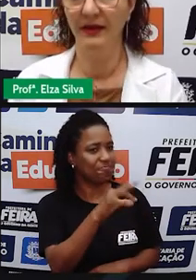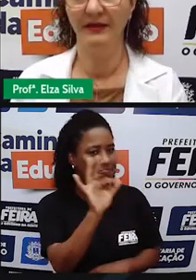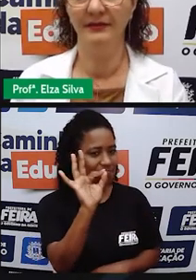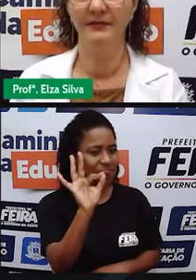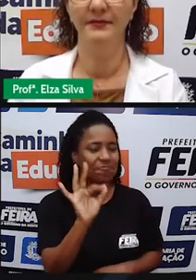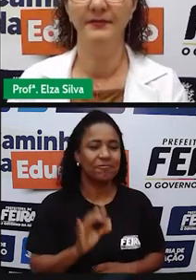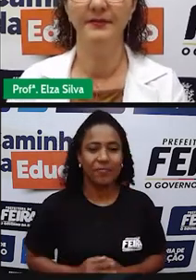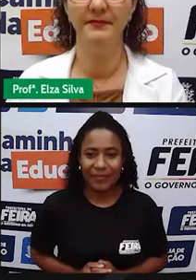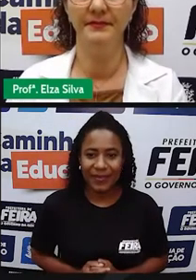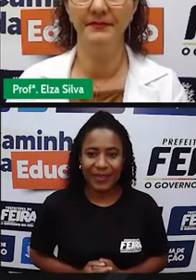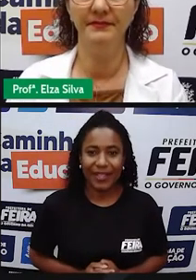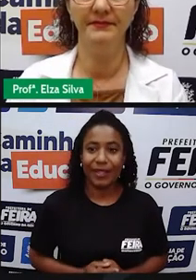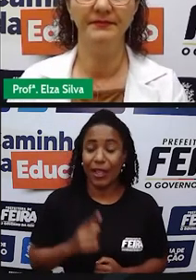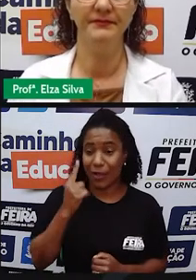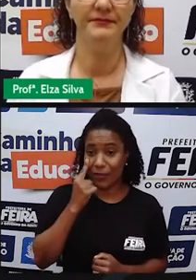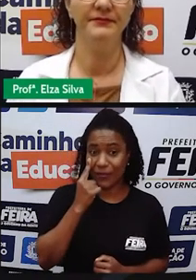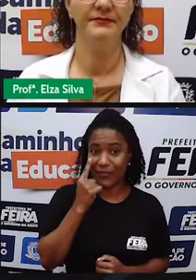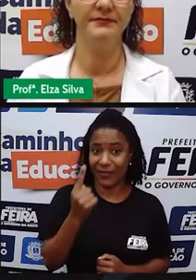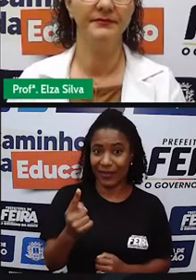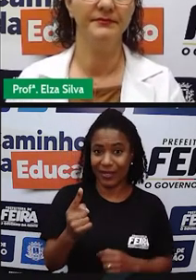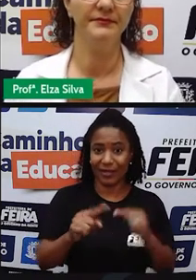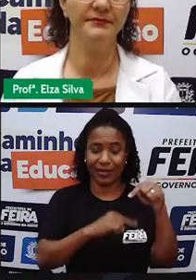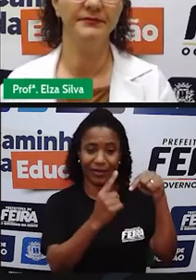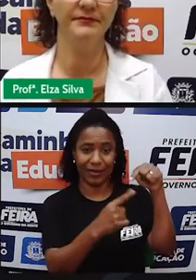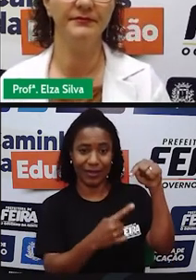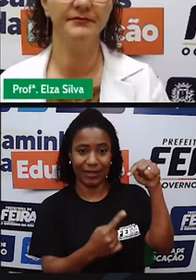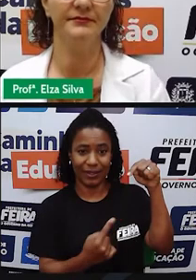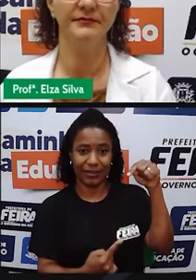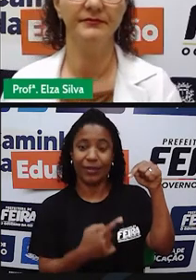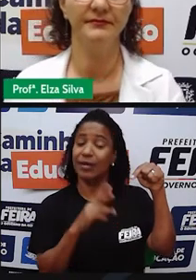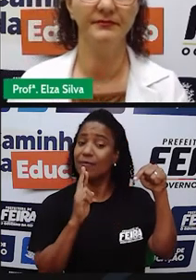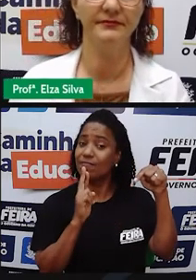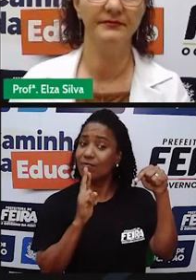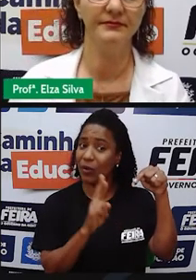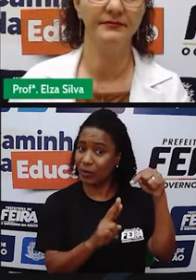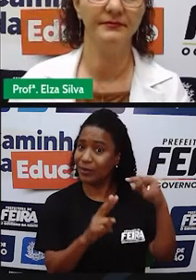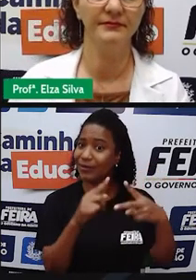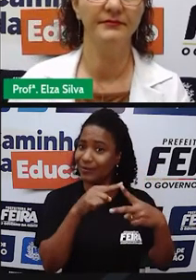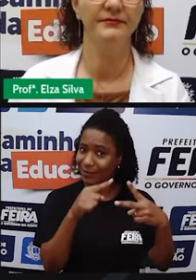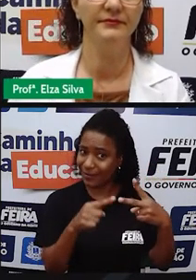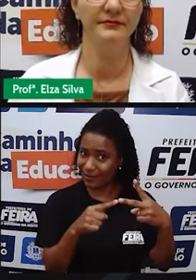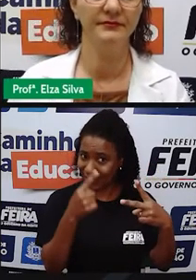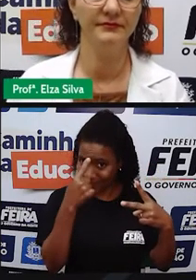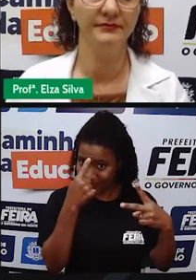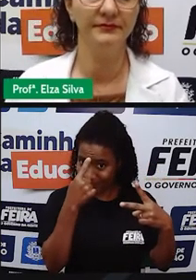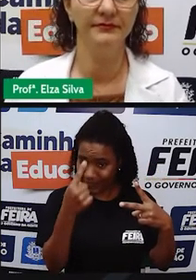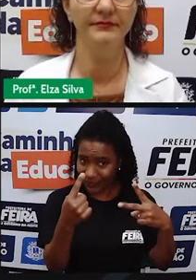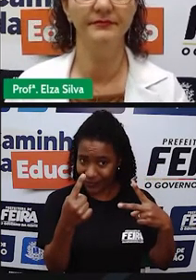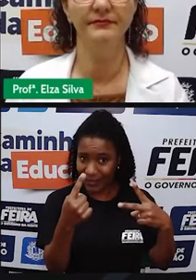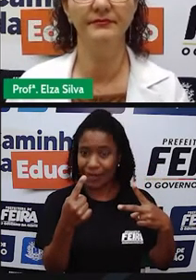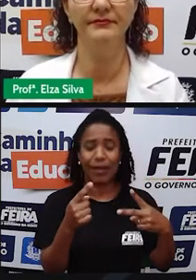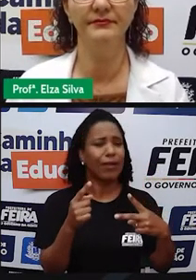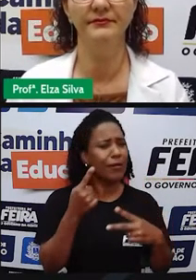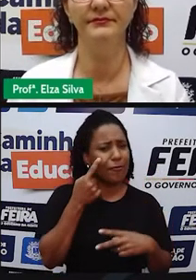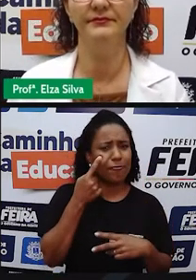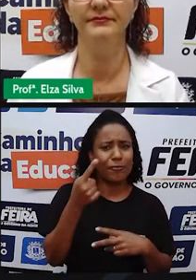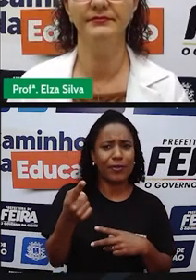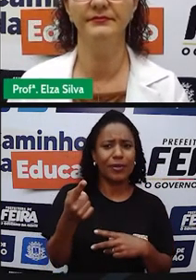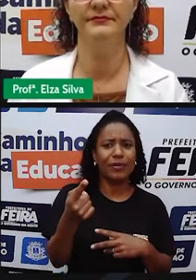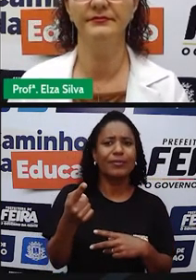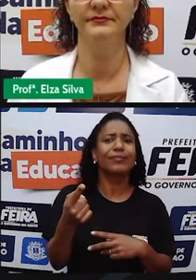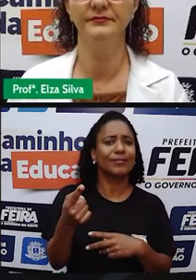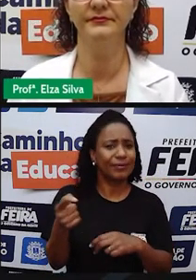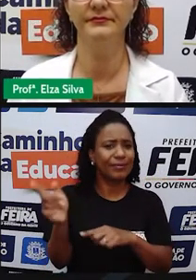Então, anotem aí nos caderninhos de vocês essas respostas, essas duas perguntas. E aí, nós estamos vendo agora